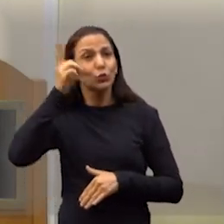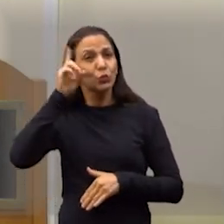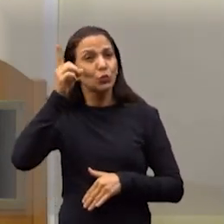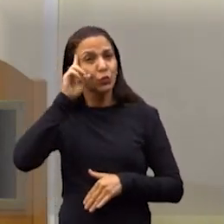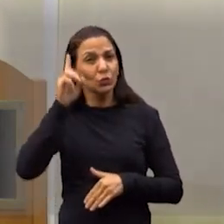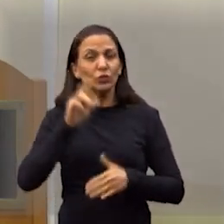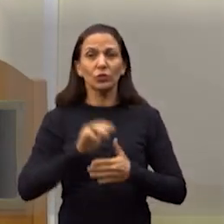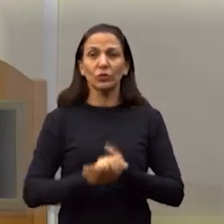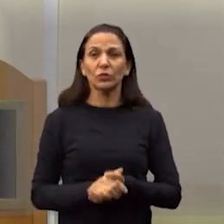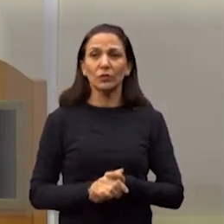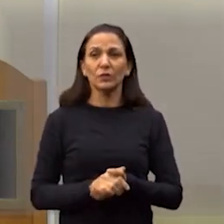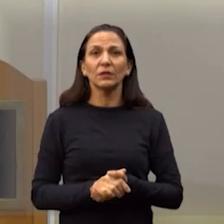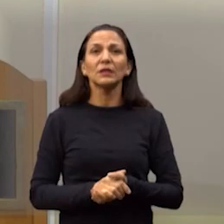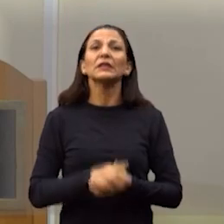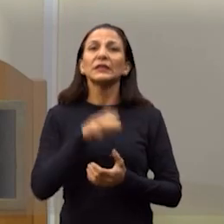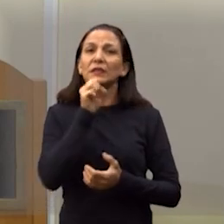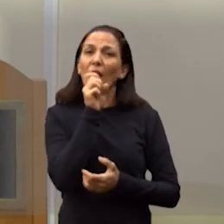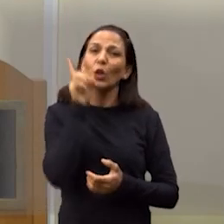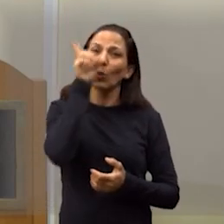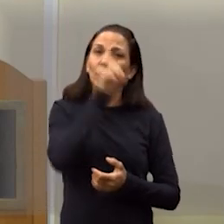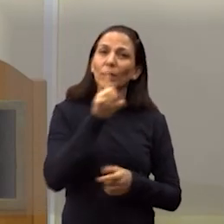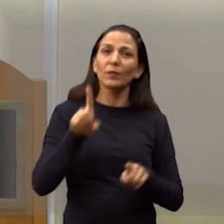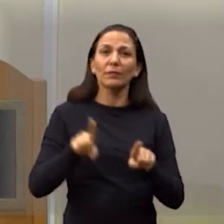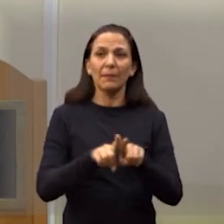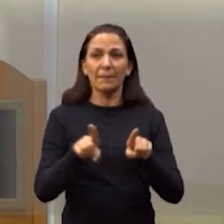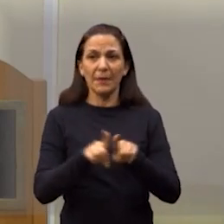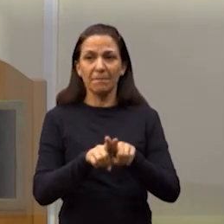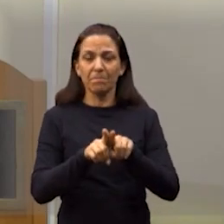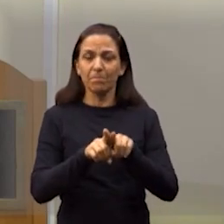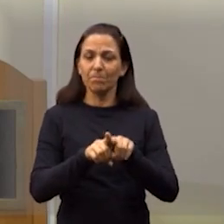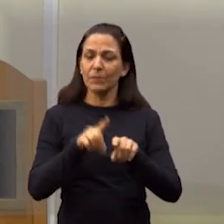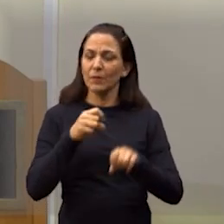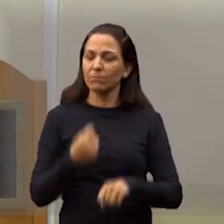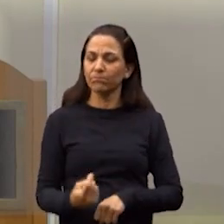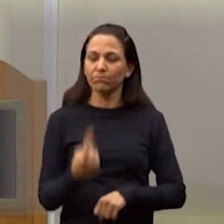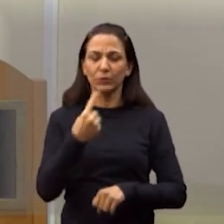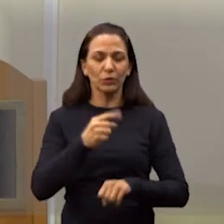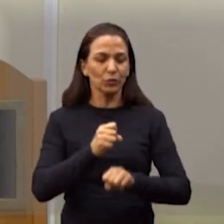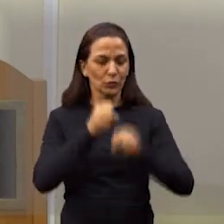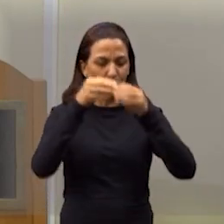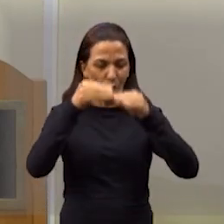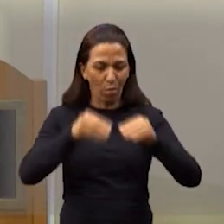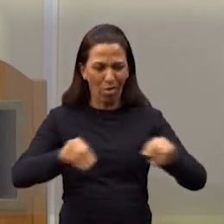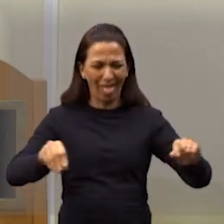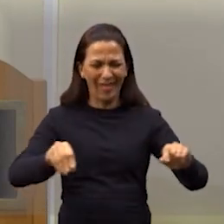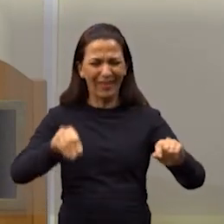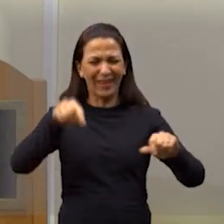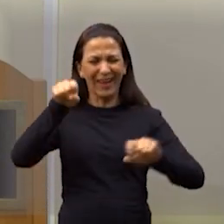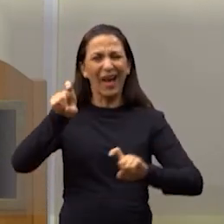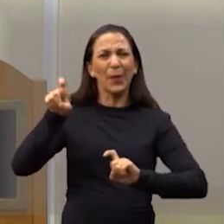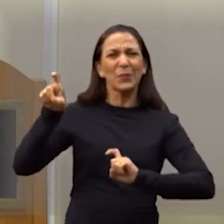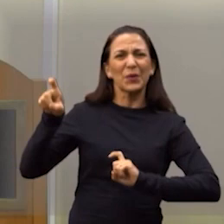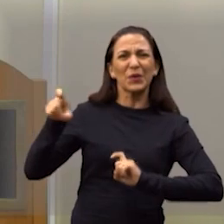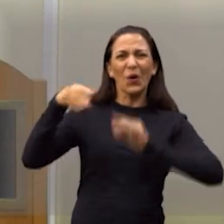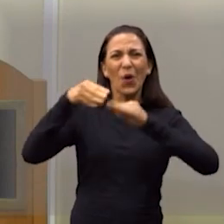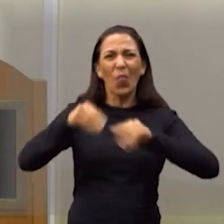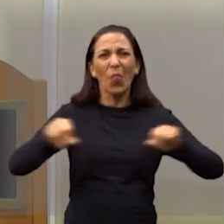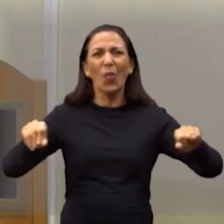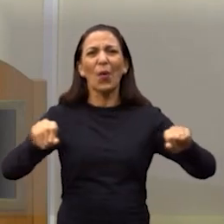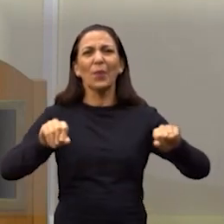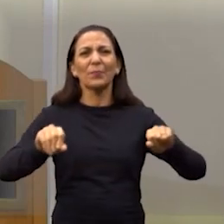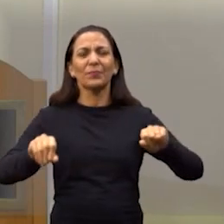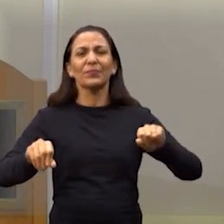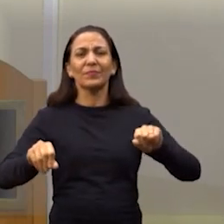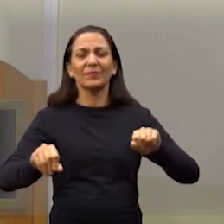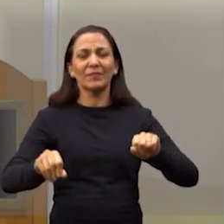finais de semana repito é um absurdo essa de lapidação do patrimônio público de Araraquara ou seja propriedade